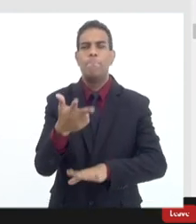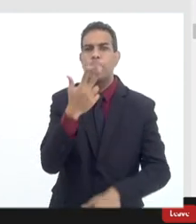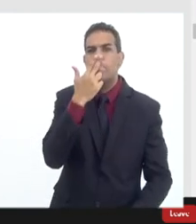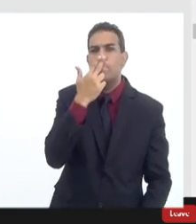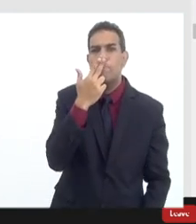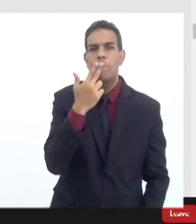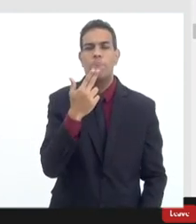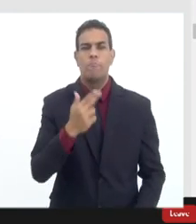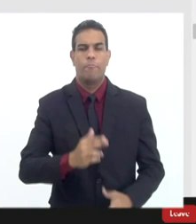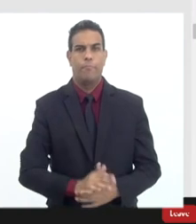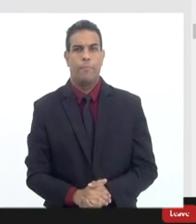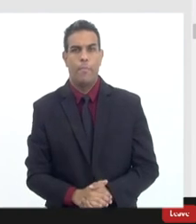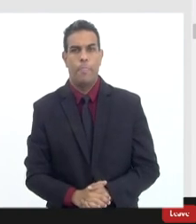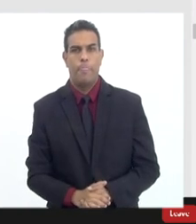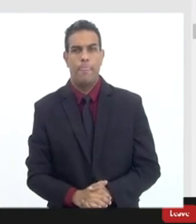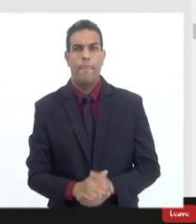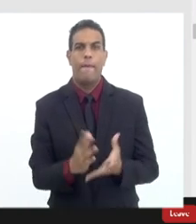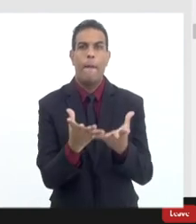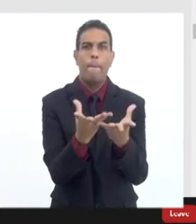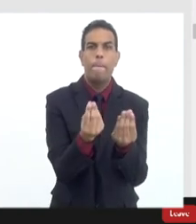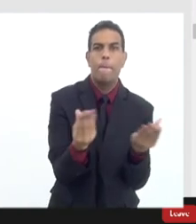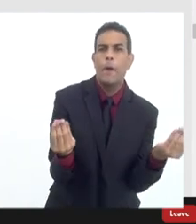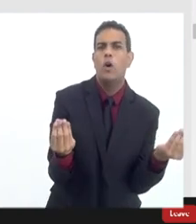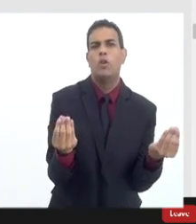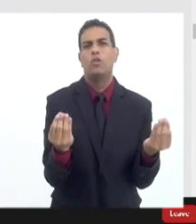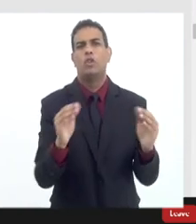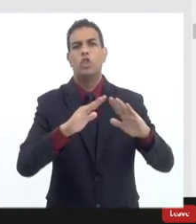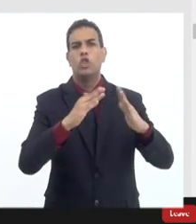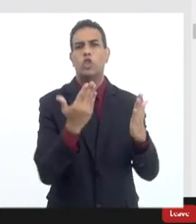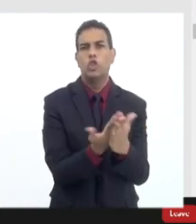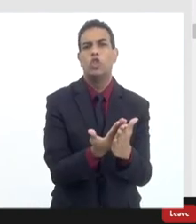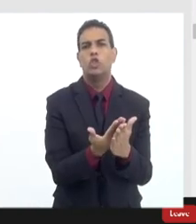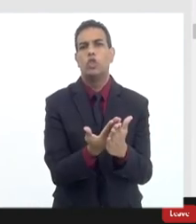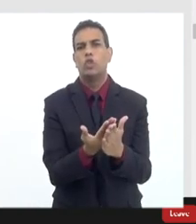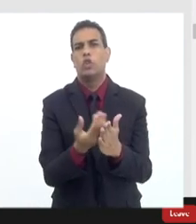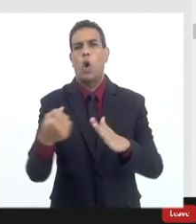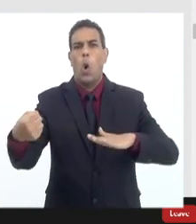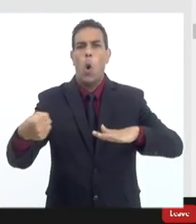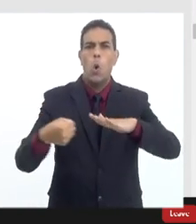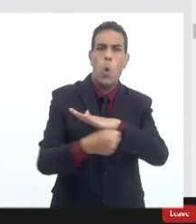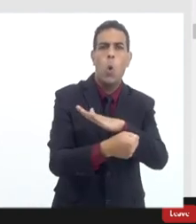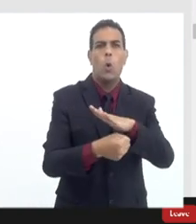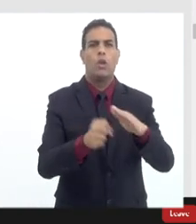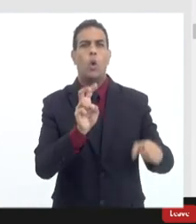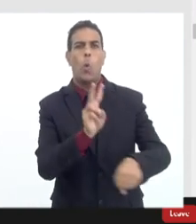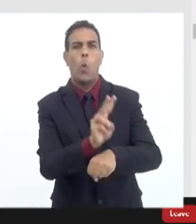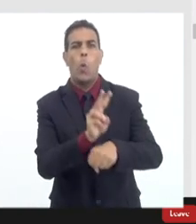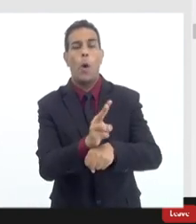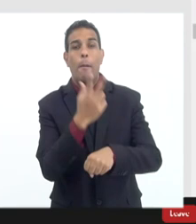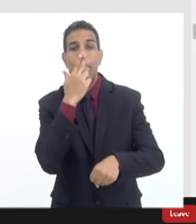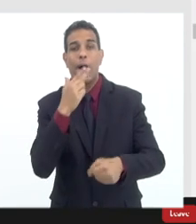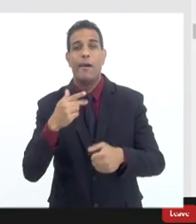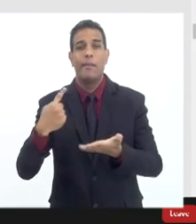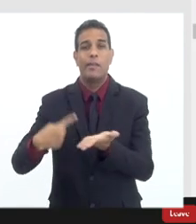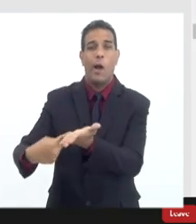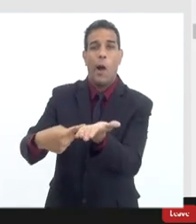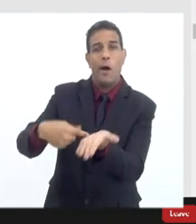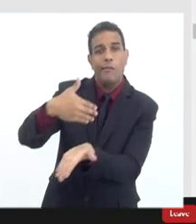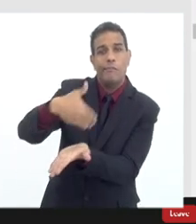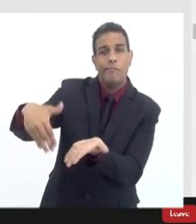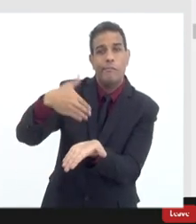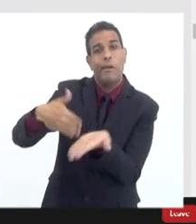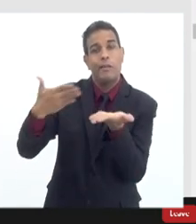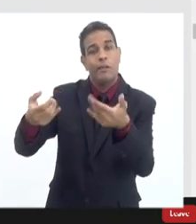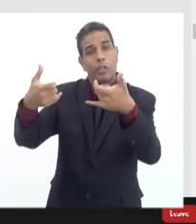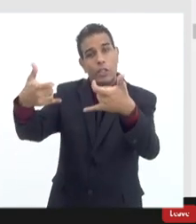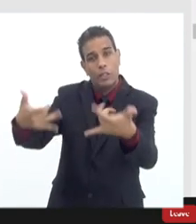que muitas têm um, mas estão com a expectativa de receber um segundo, está sendo conversado com a SEDUC. Eu gostaria que a SEDUC falasse